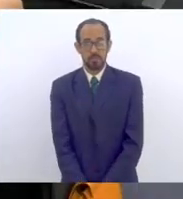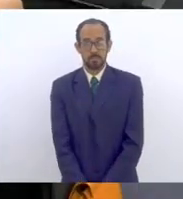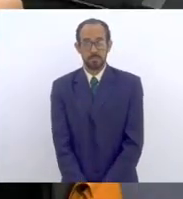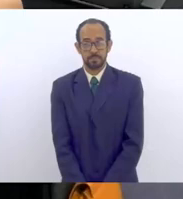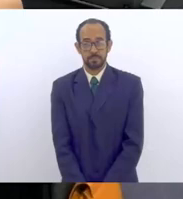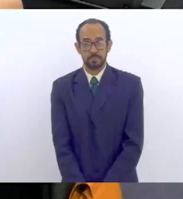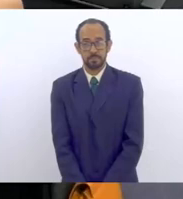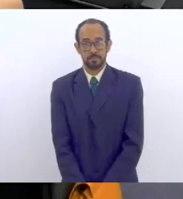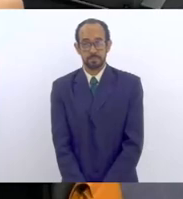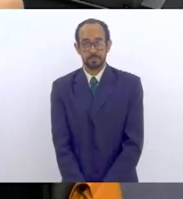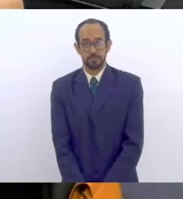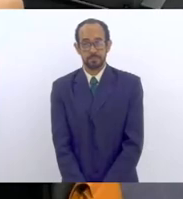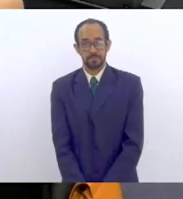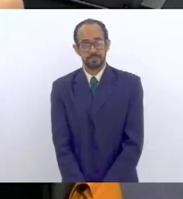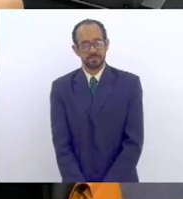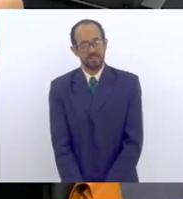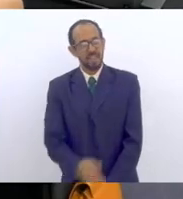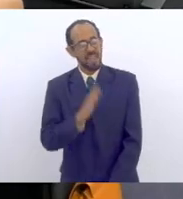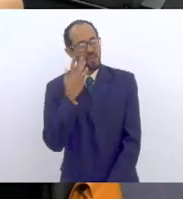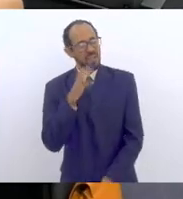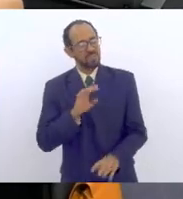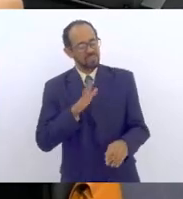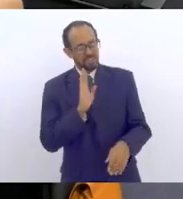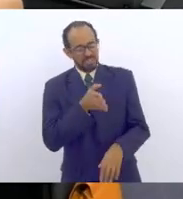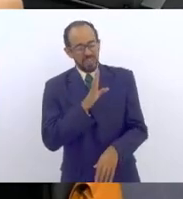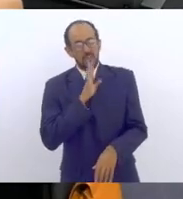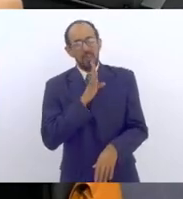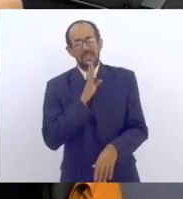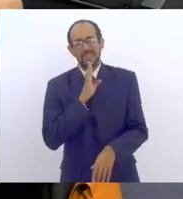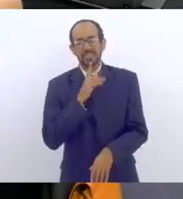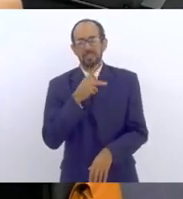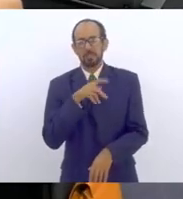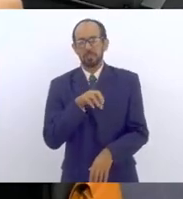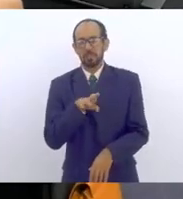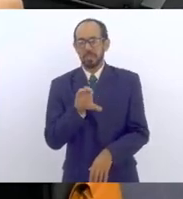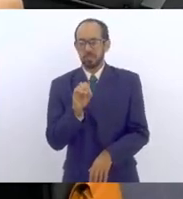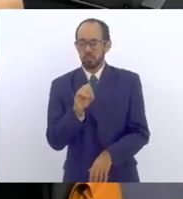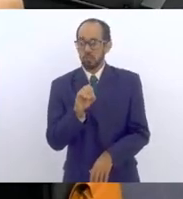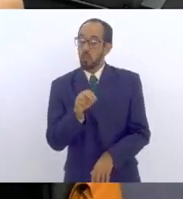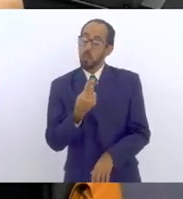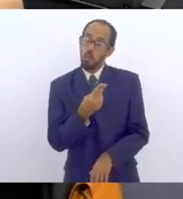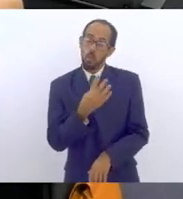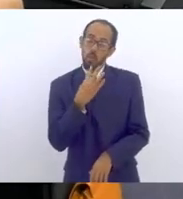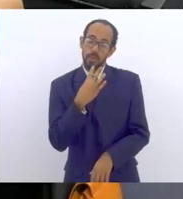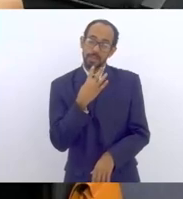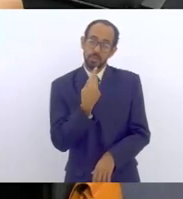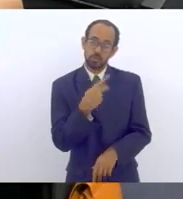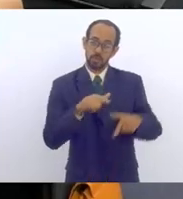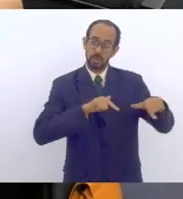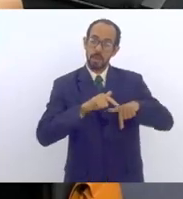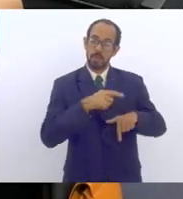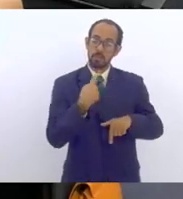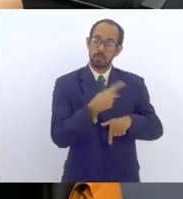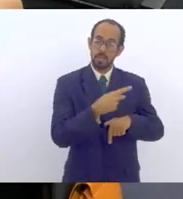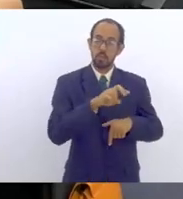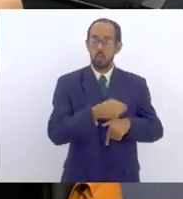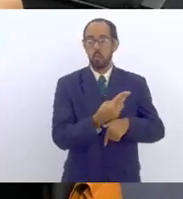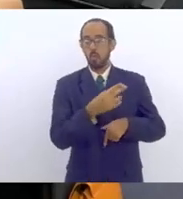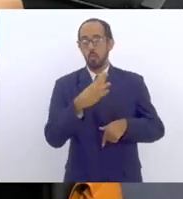Bom eu acho que você já deve conhecer o Pedro ou conhece ele trabalhando ou conhece